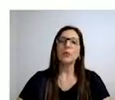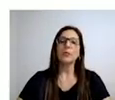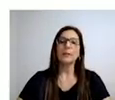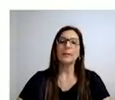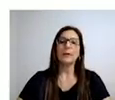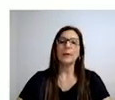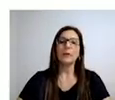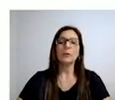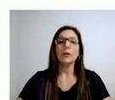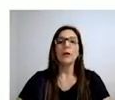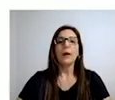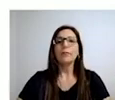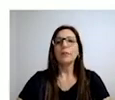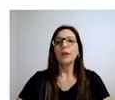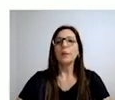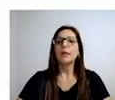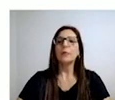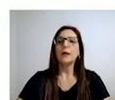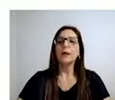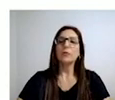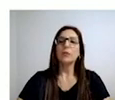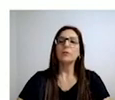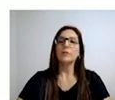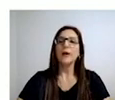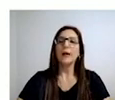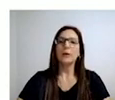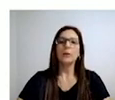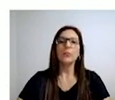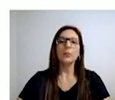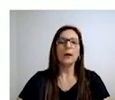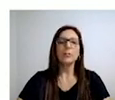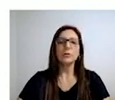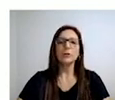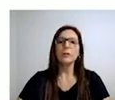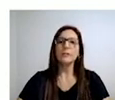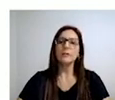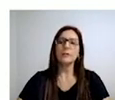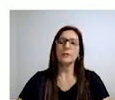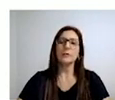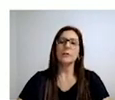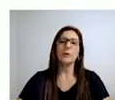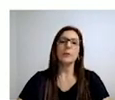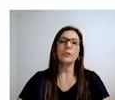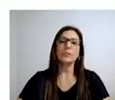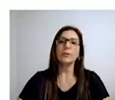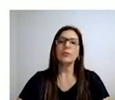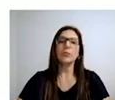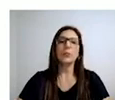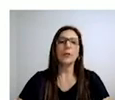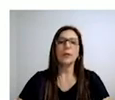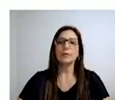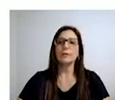de acasalamento, a fêmea libera os óvulos na água e o macho lança seus espermatozoides